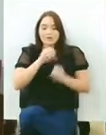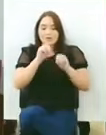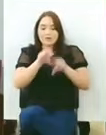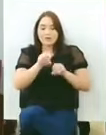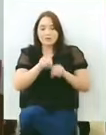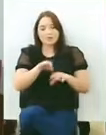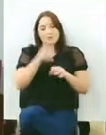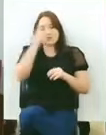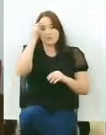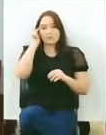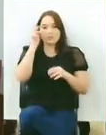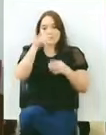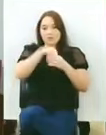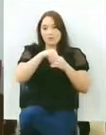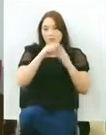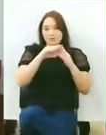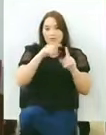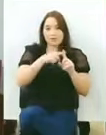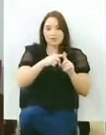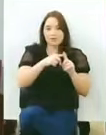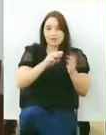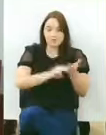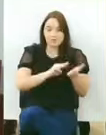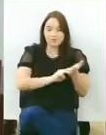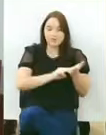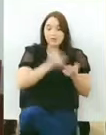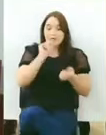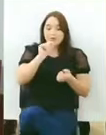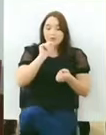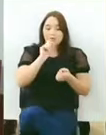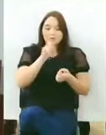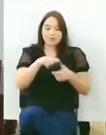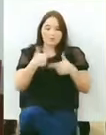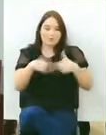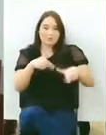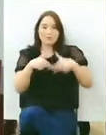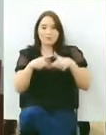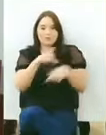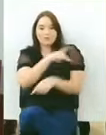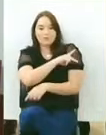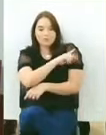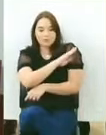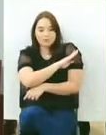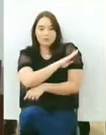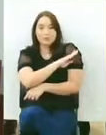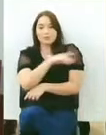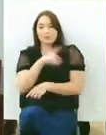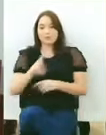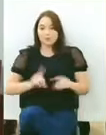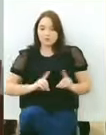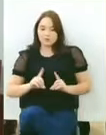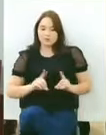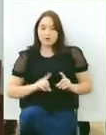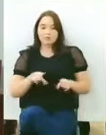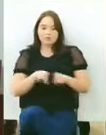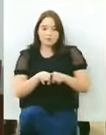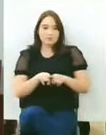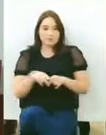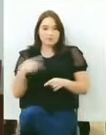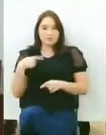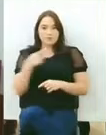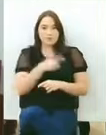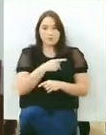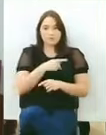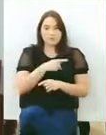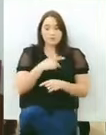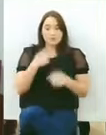igreja, sobre os requerimentos divinos para o presbiterato, para o diaconato, também para o pastorado, quando